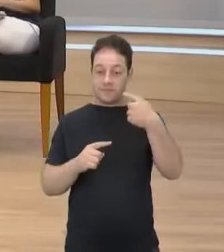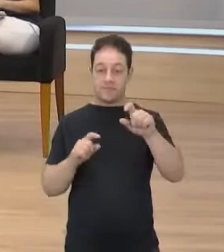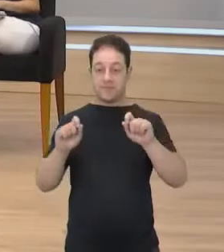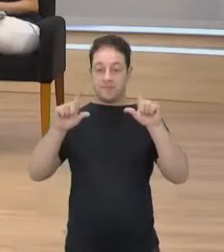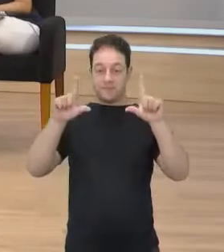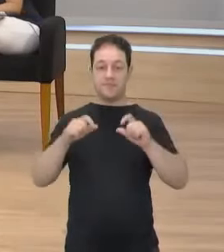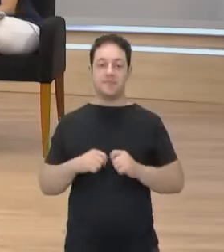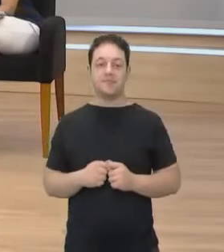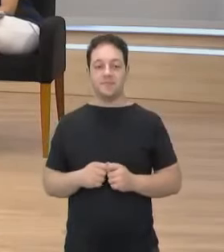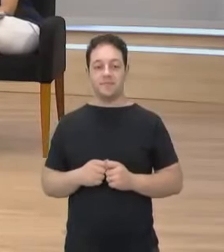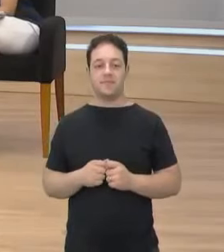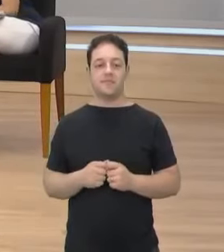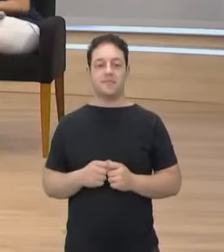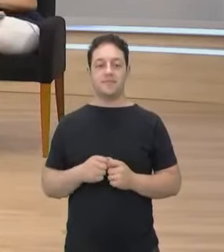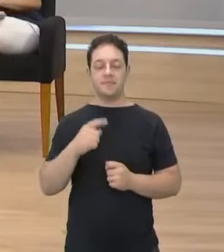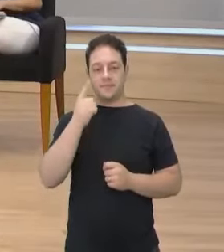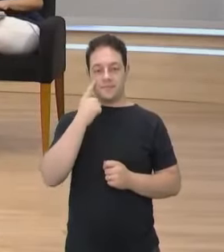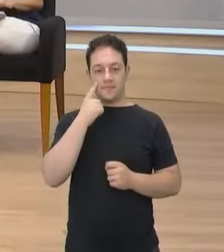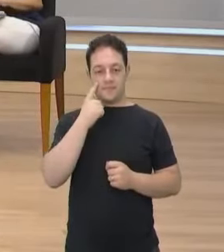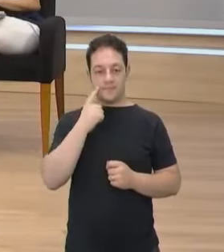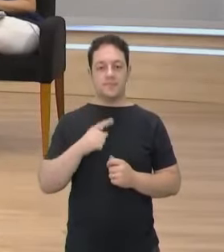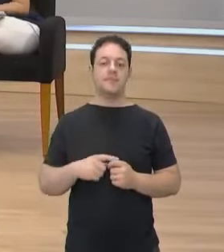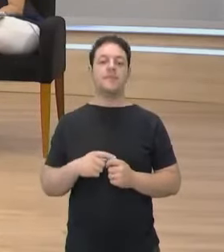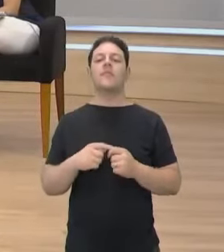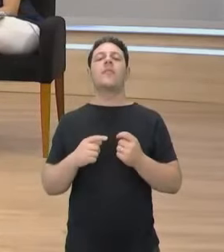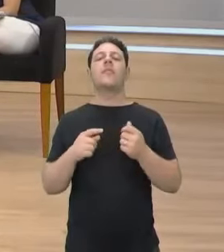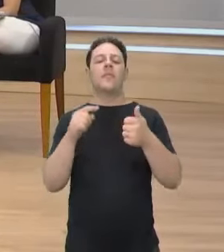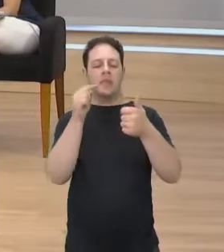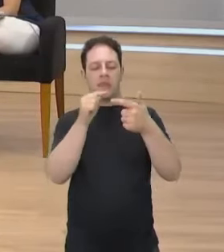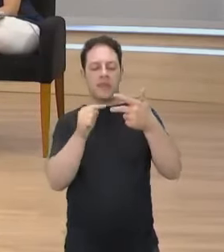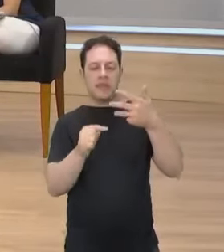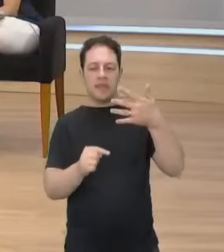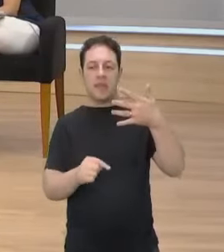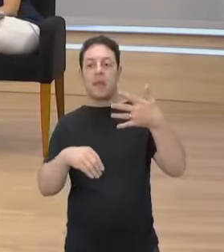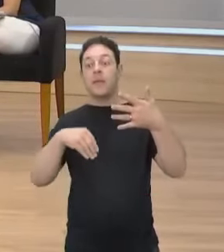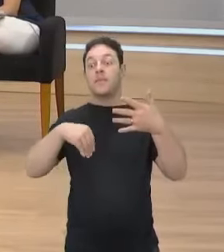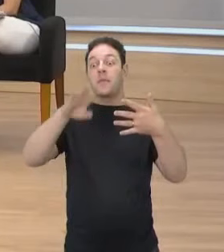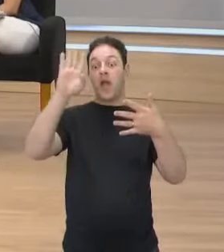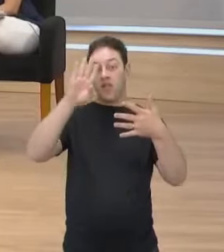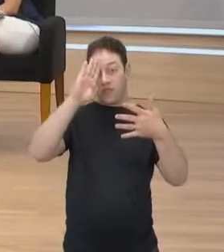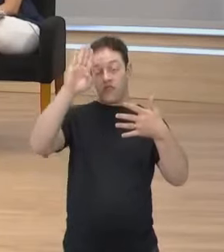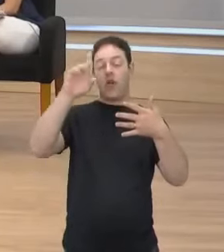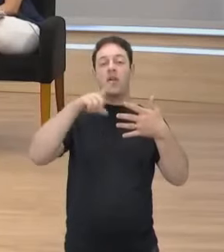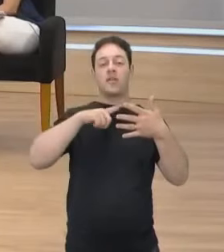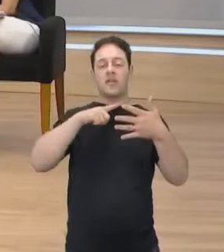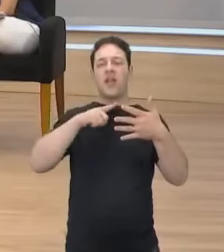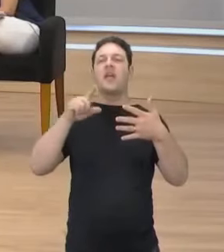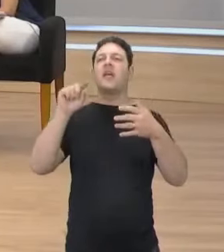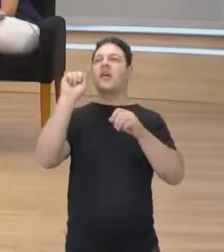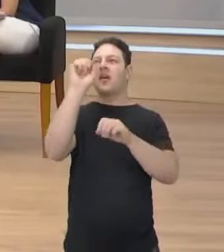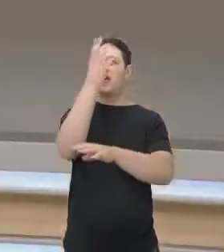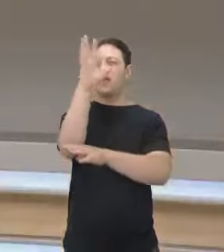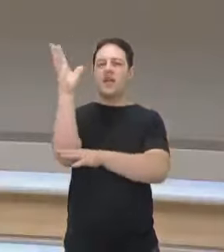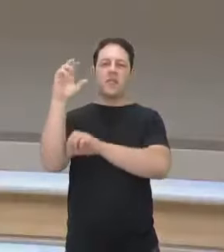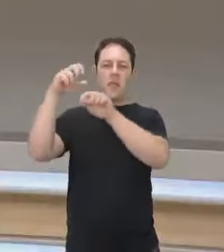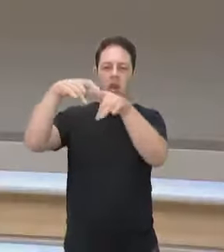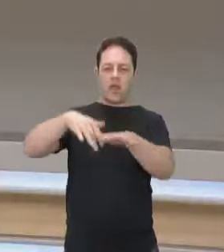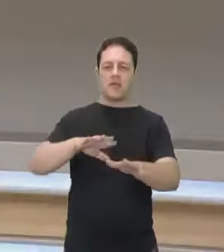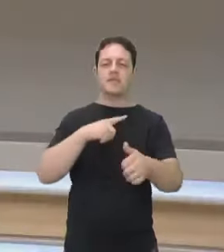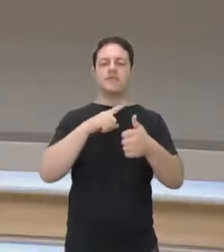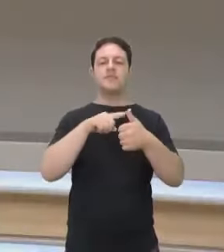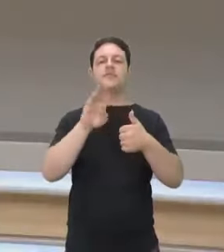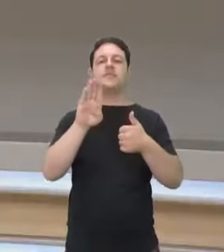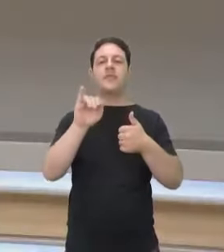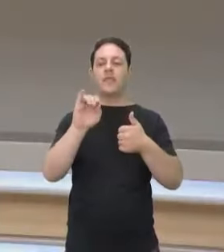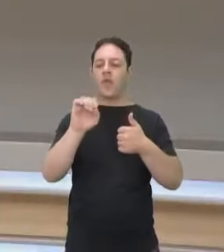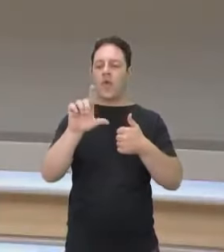slide, né, mostra, né, quais são as 5 grandes categorias de desastres naturais. Eles são agrupados em